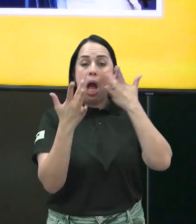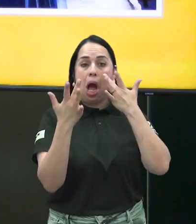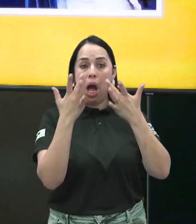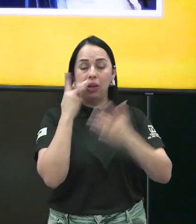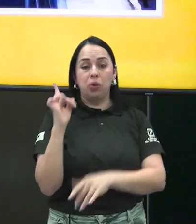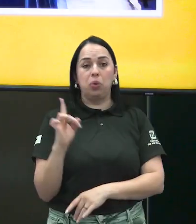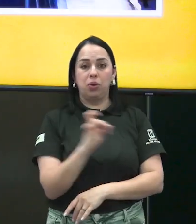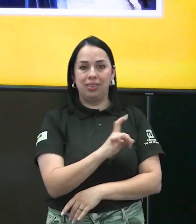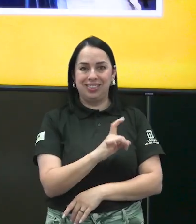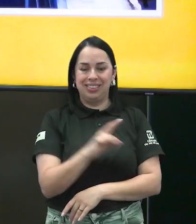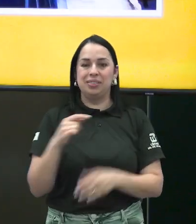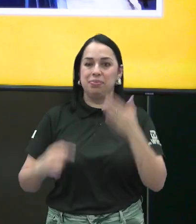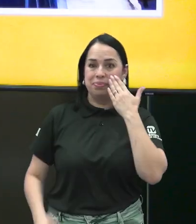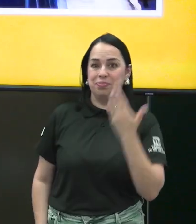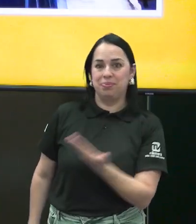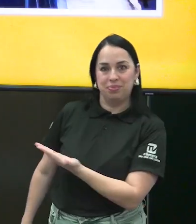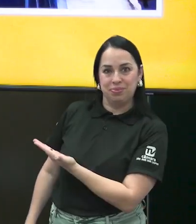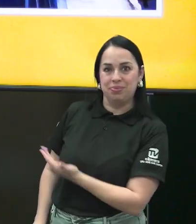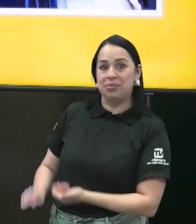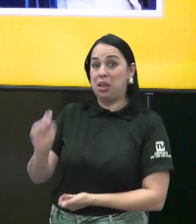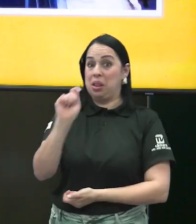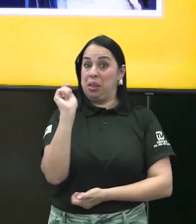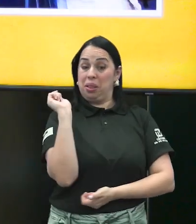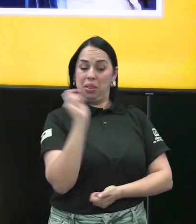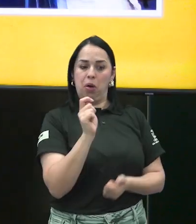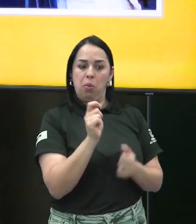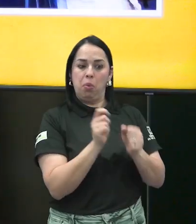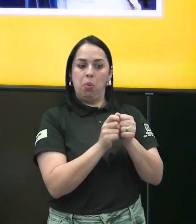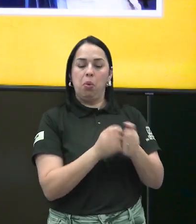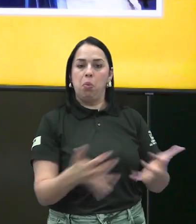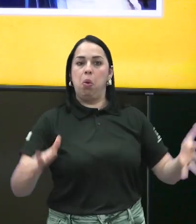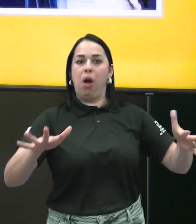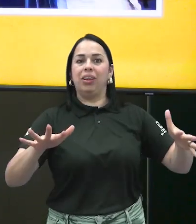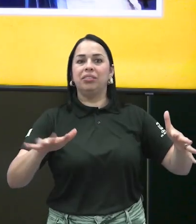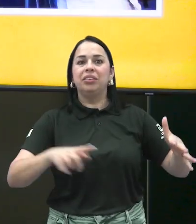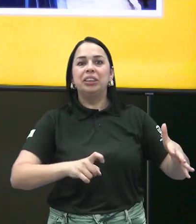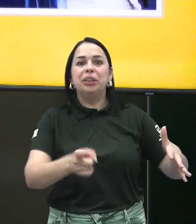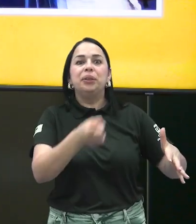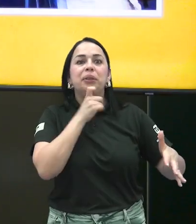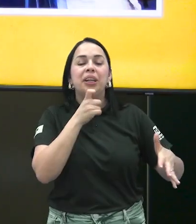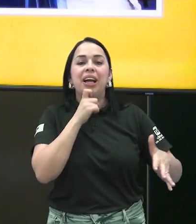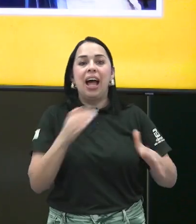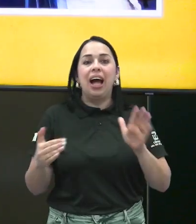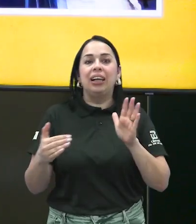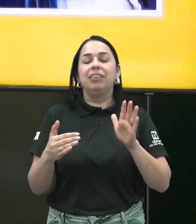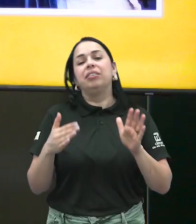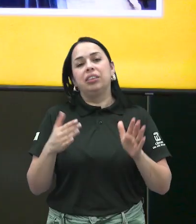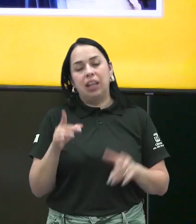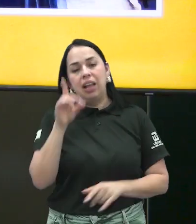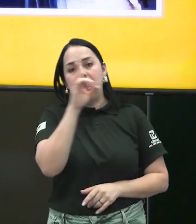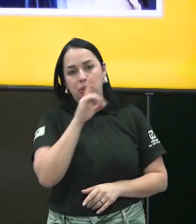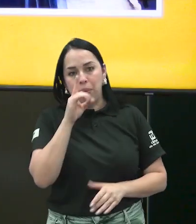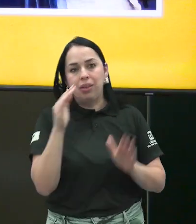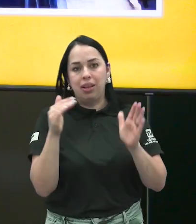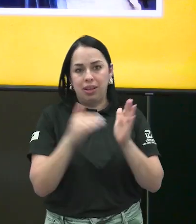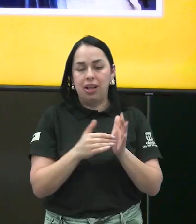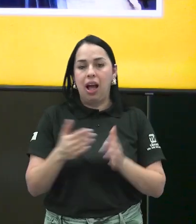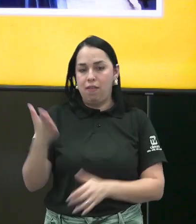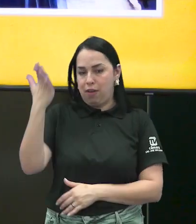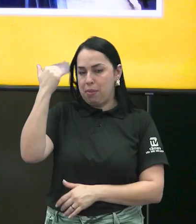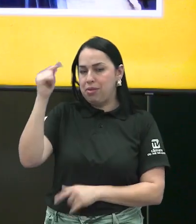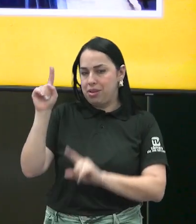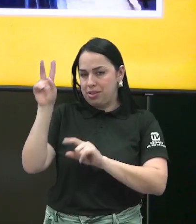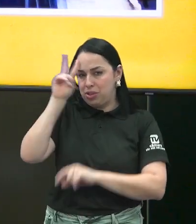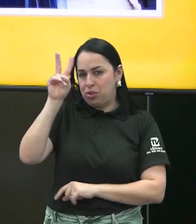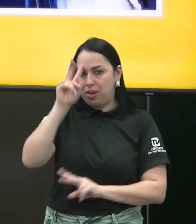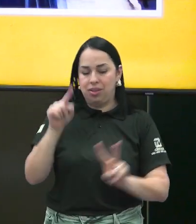no Teatro Colinas. A peça Frozen, uma aventura congelante no teatro, estreia e fica em cartaz até domingo. O espetáculo conta